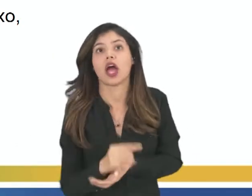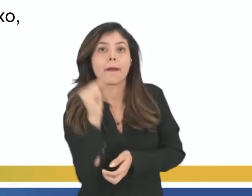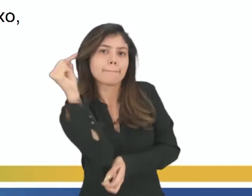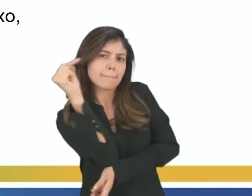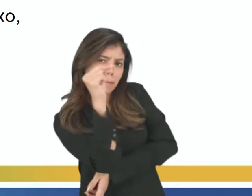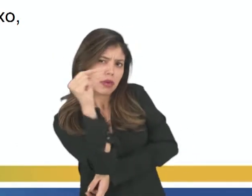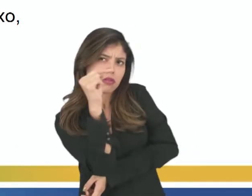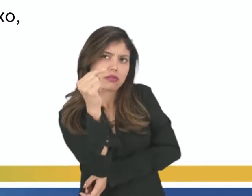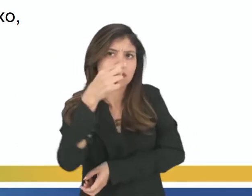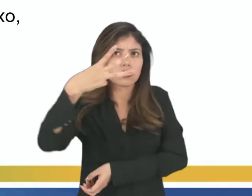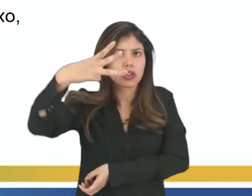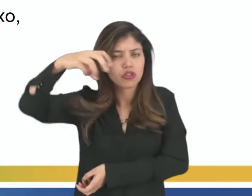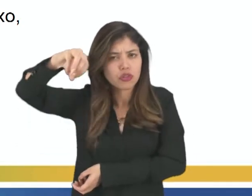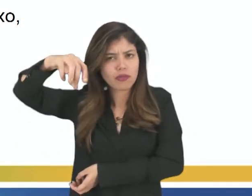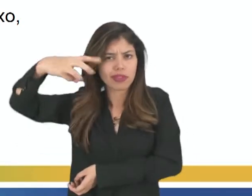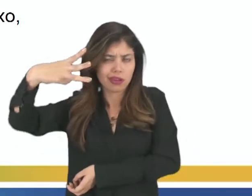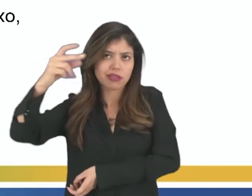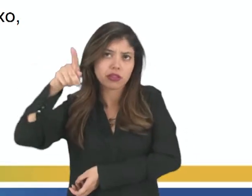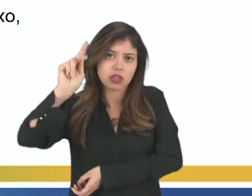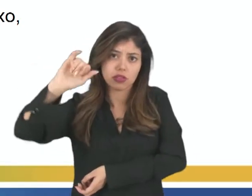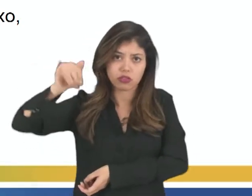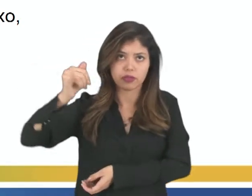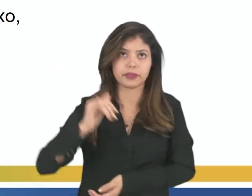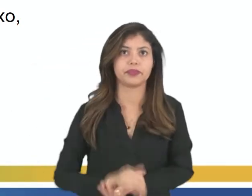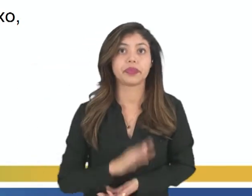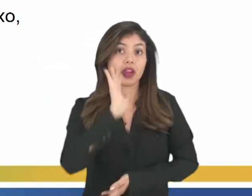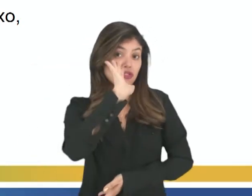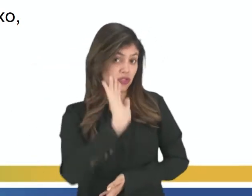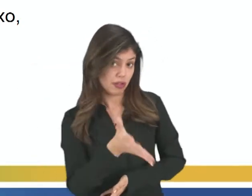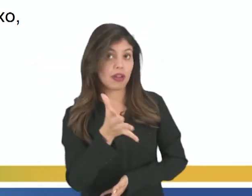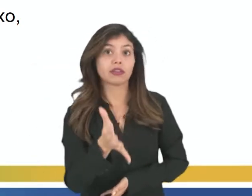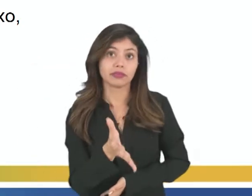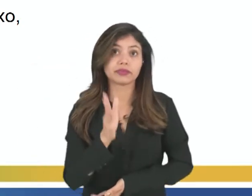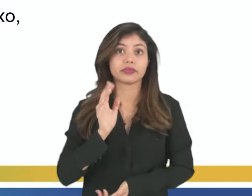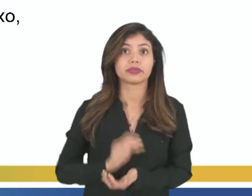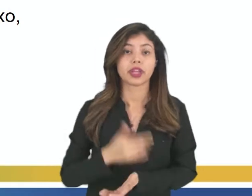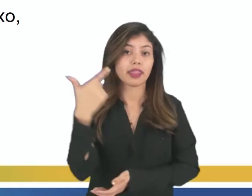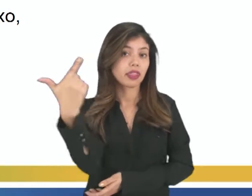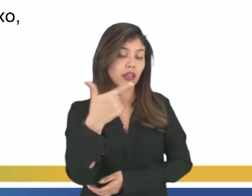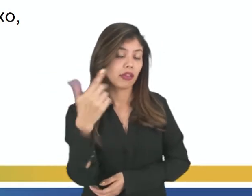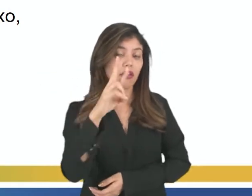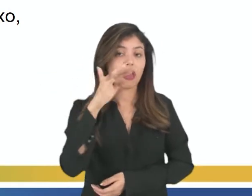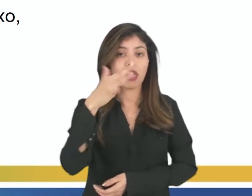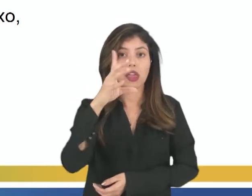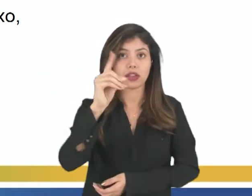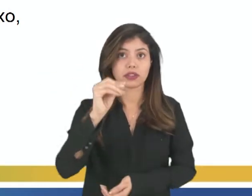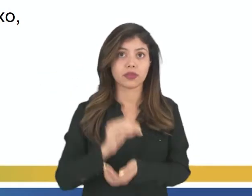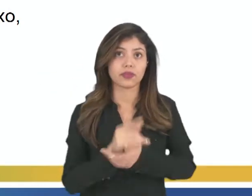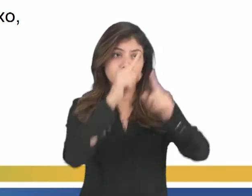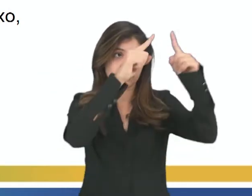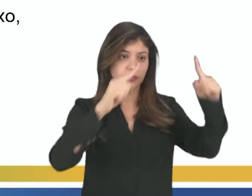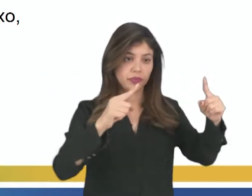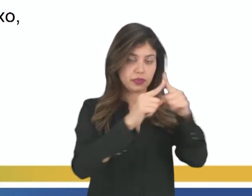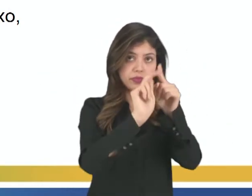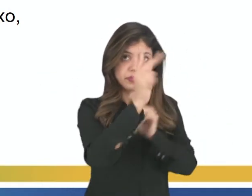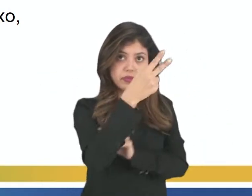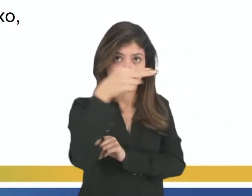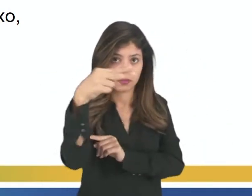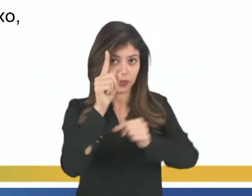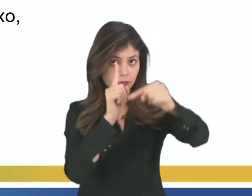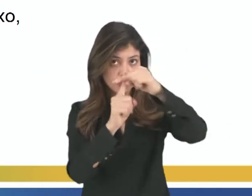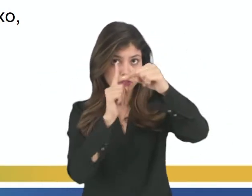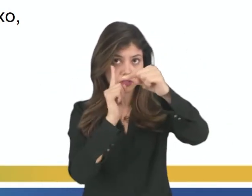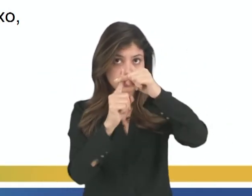menos 393 kJ. Já o ΔH da segunda reação, ele tem um valor